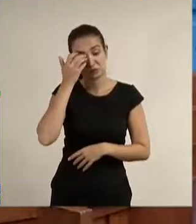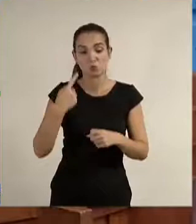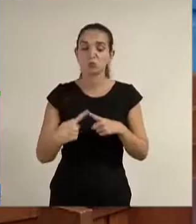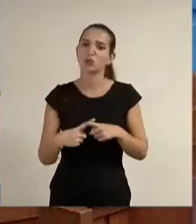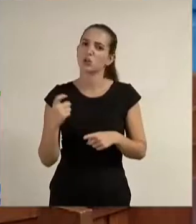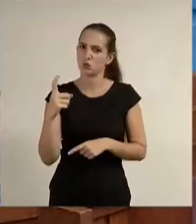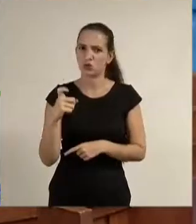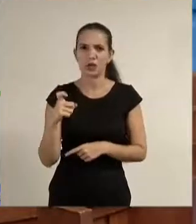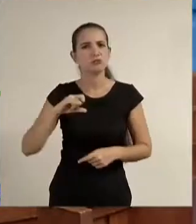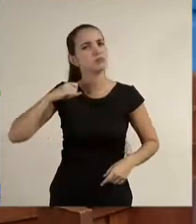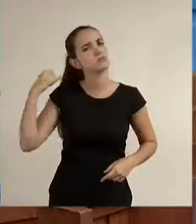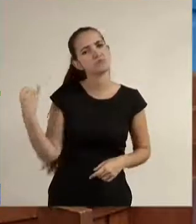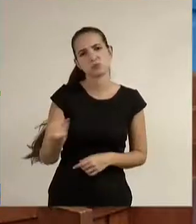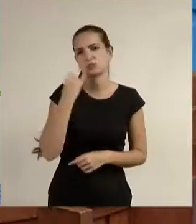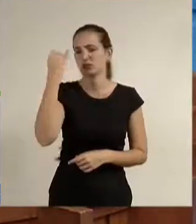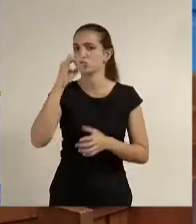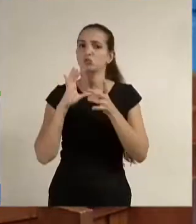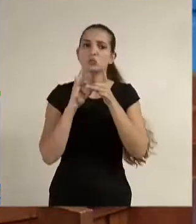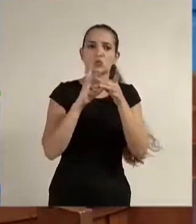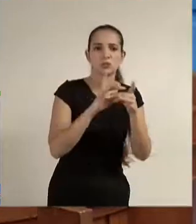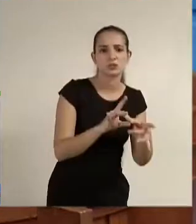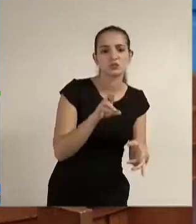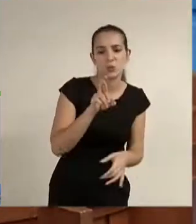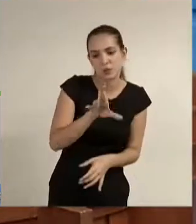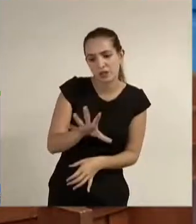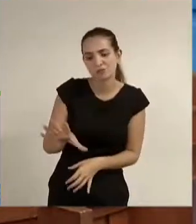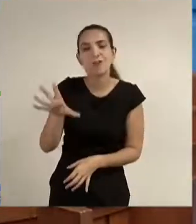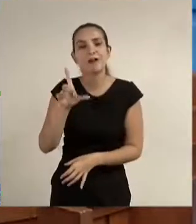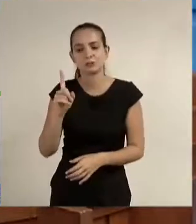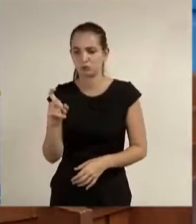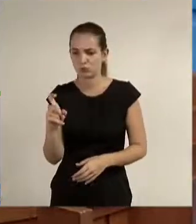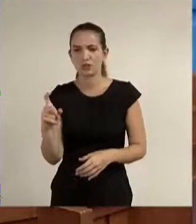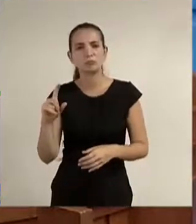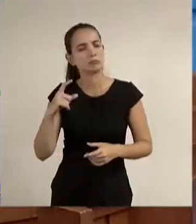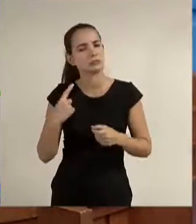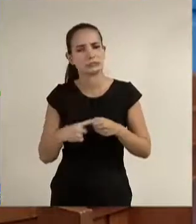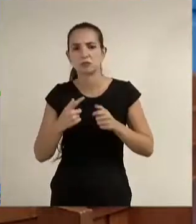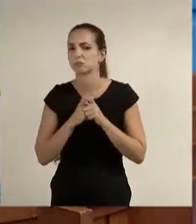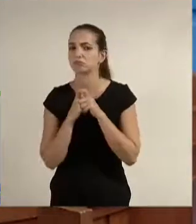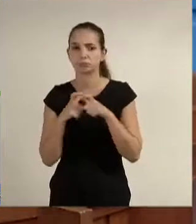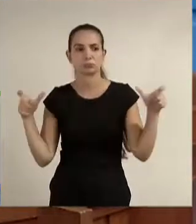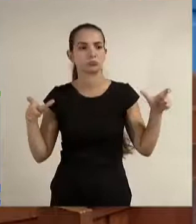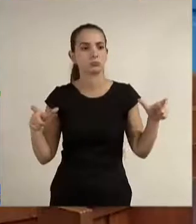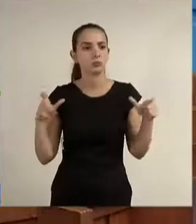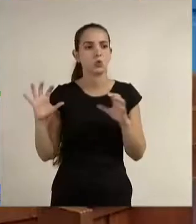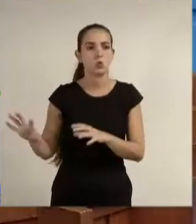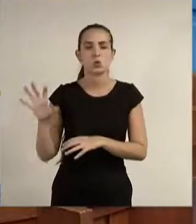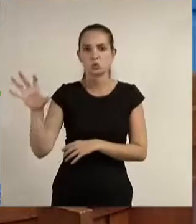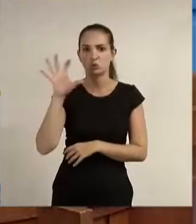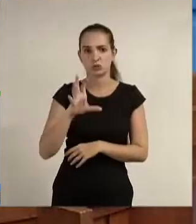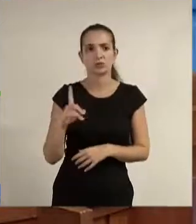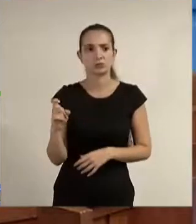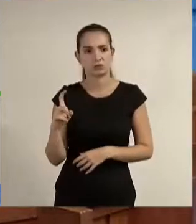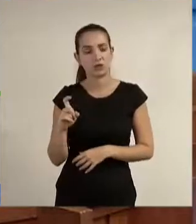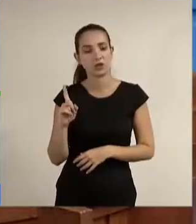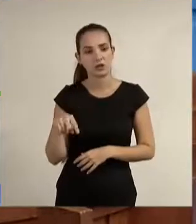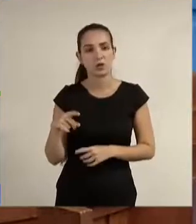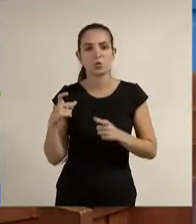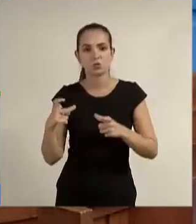muito grande no contexto regional. É uma cidade pujante. Aquela região é a região